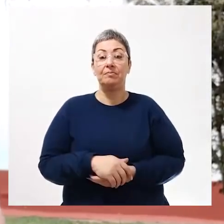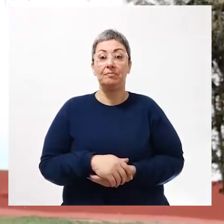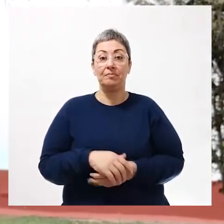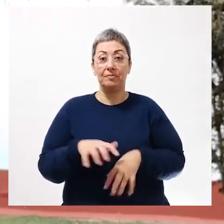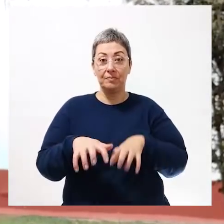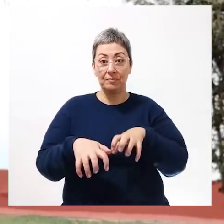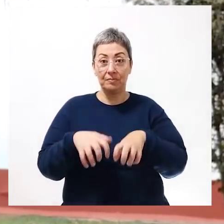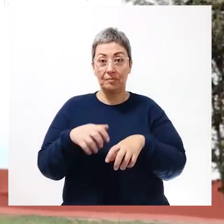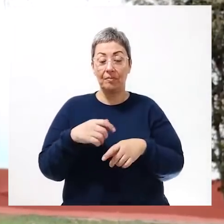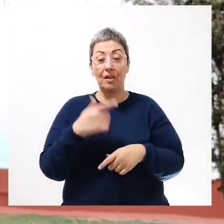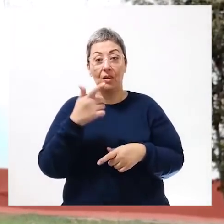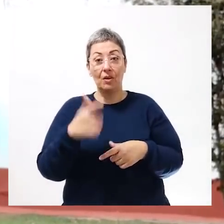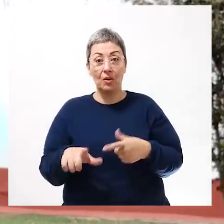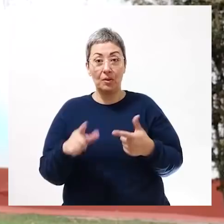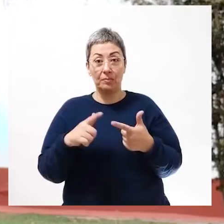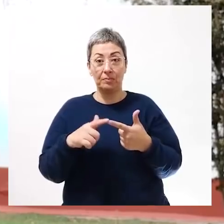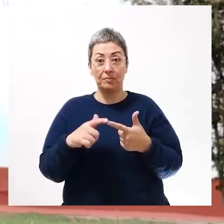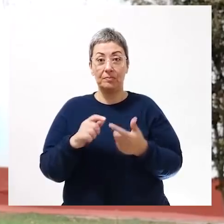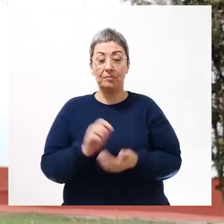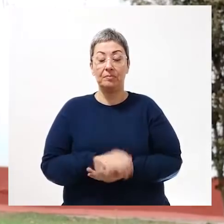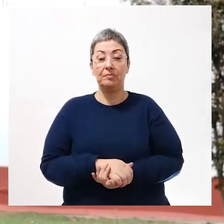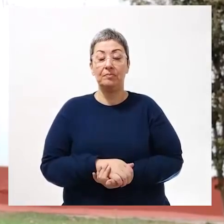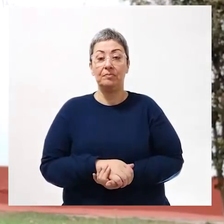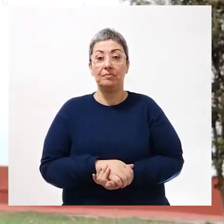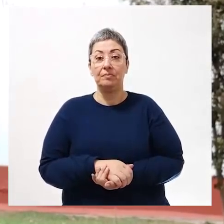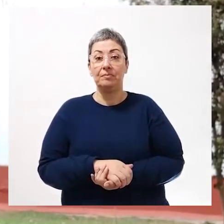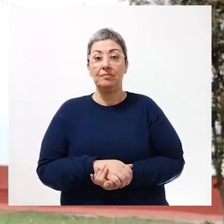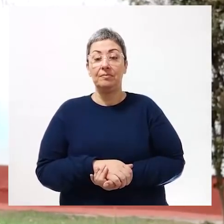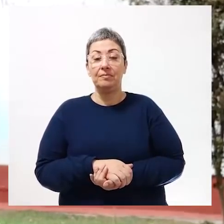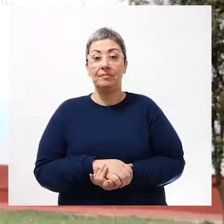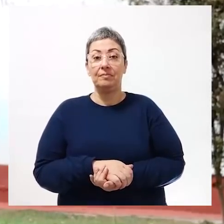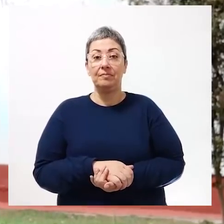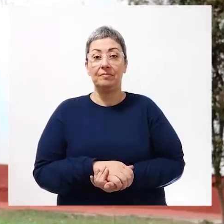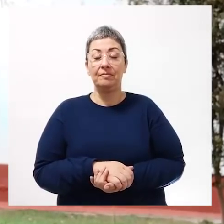plantando. Próxima semente.